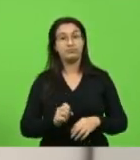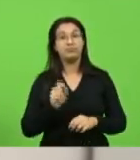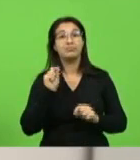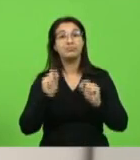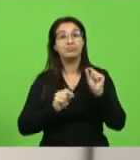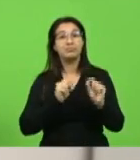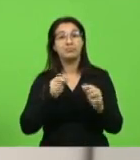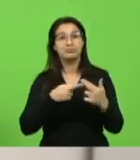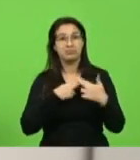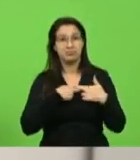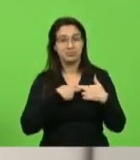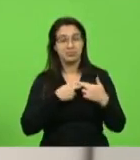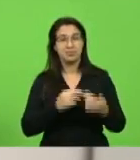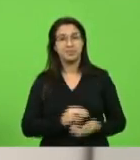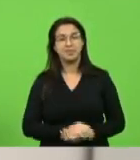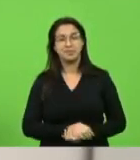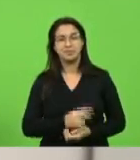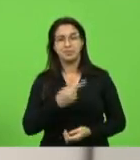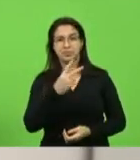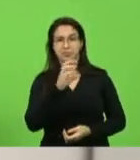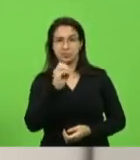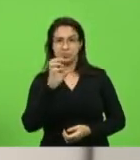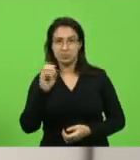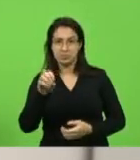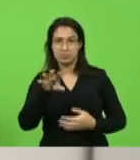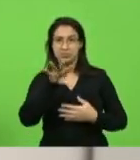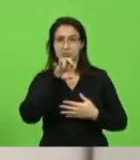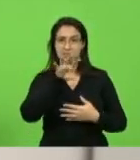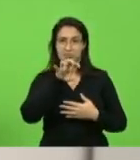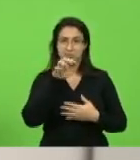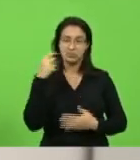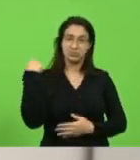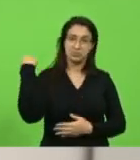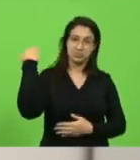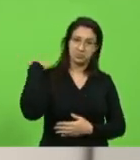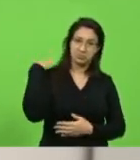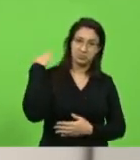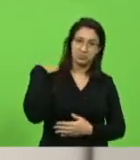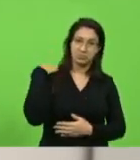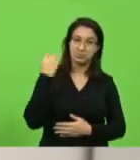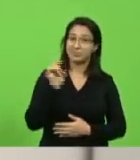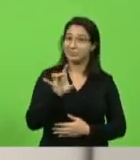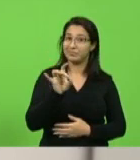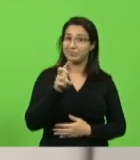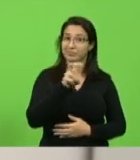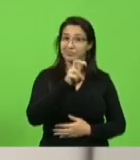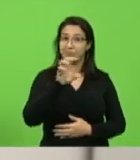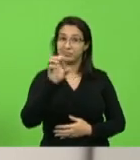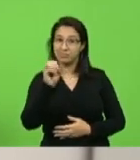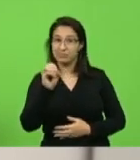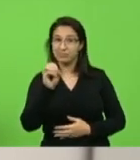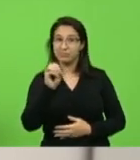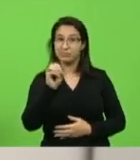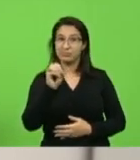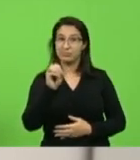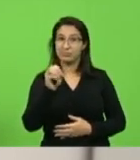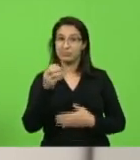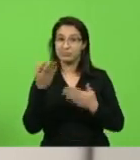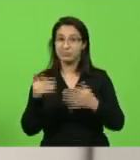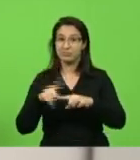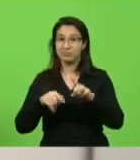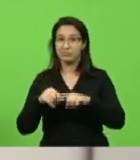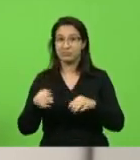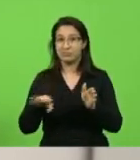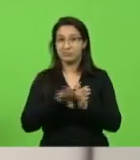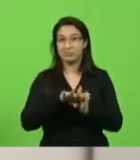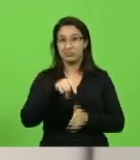Ainda, dos 200 ventiladores pulmonares, somente 50 chegaram ao estado de Santa Catarina, dos